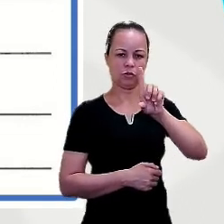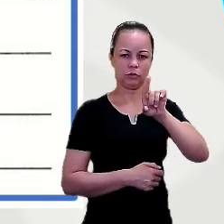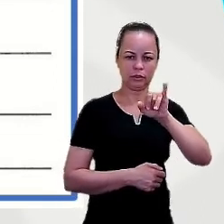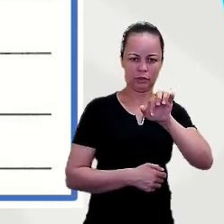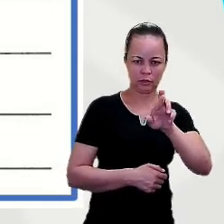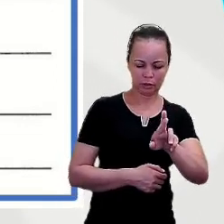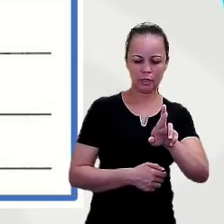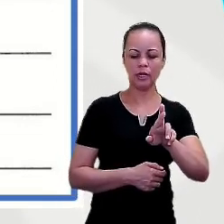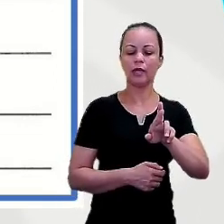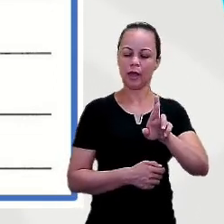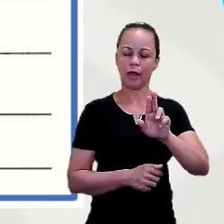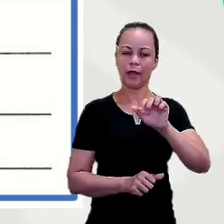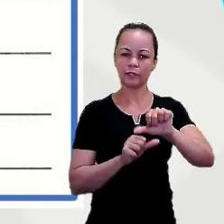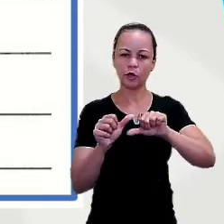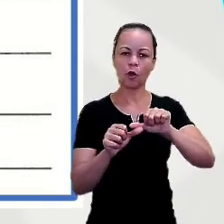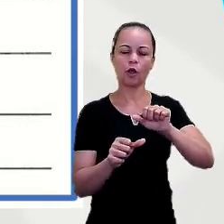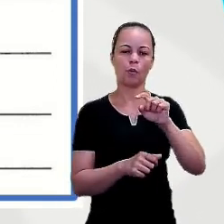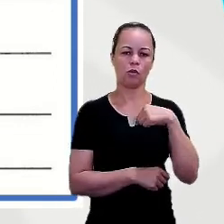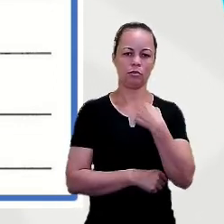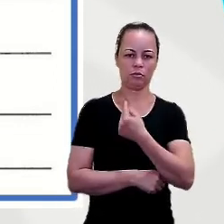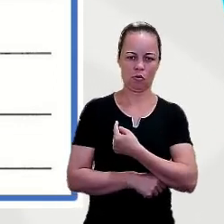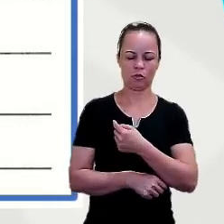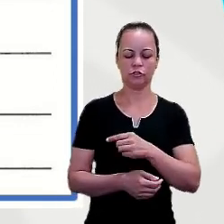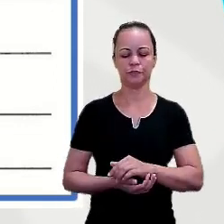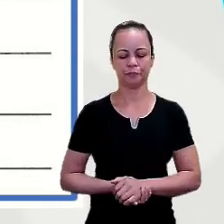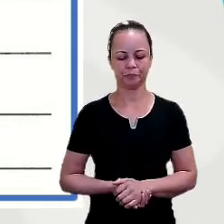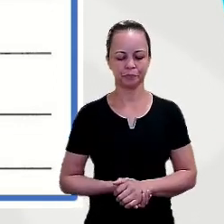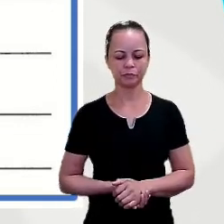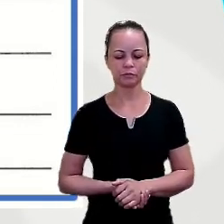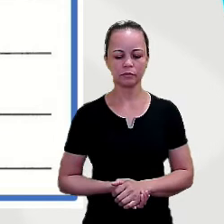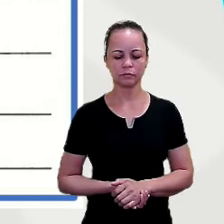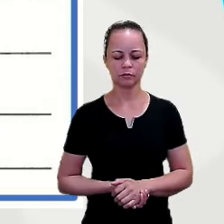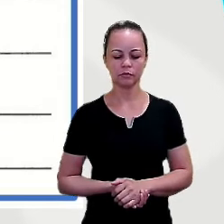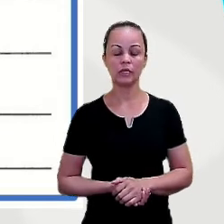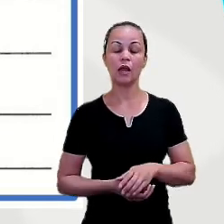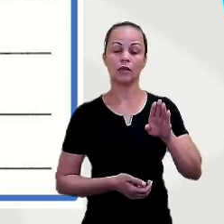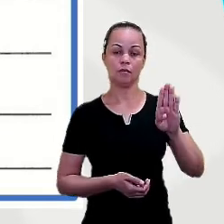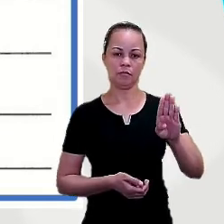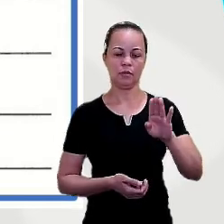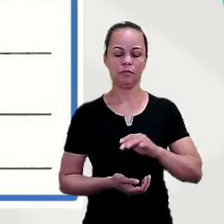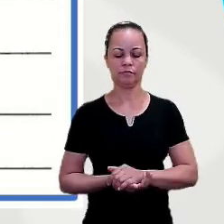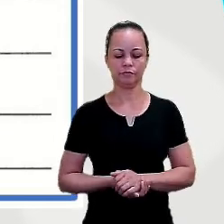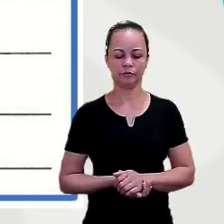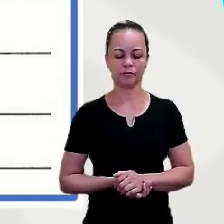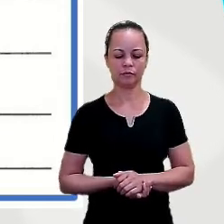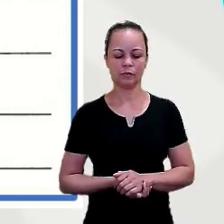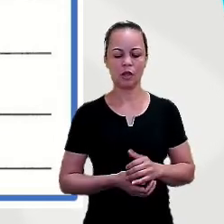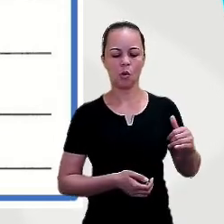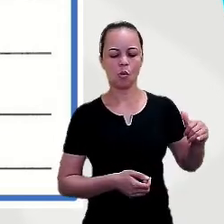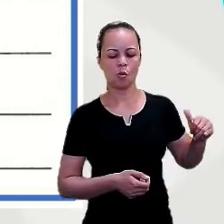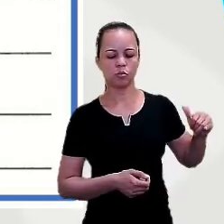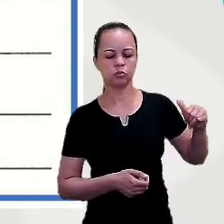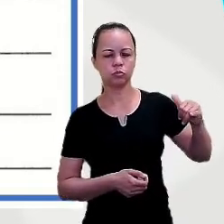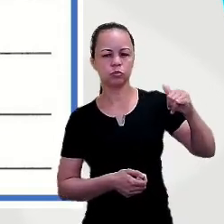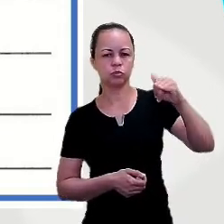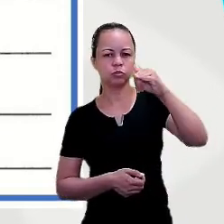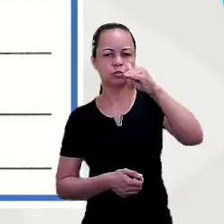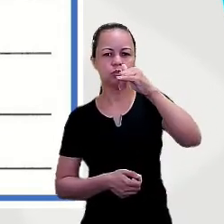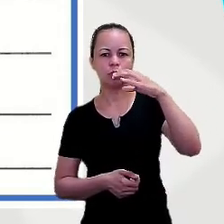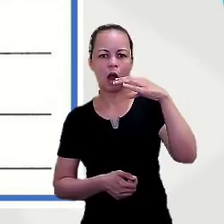fomos ao clube. Na segunda frase da letra B. O avião subiu muito